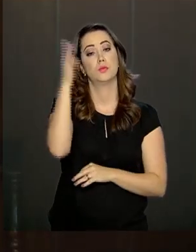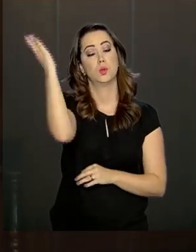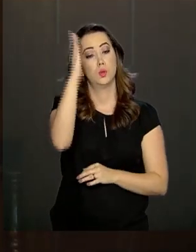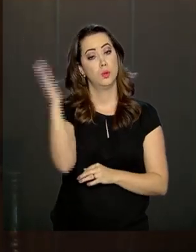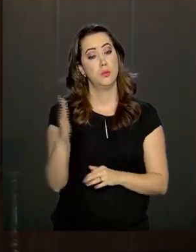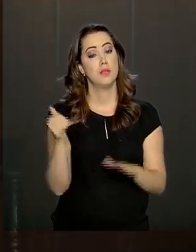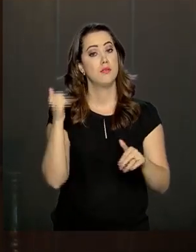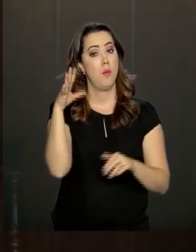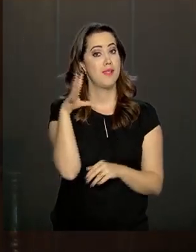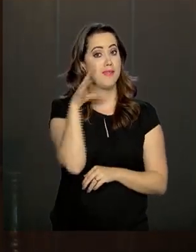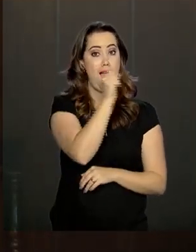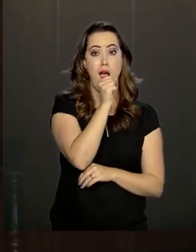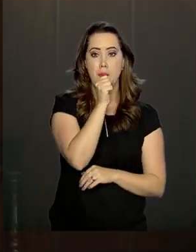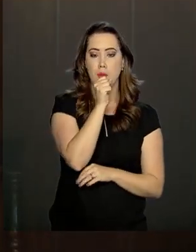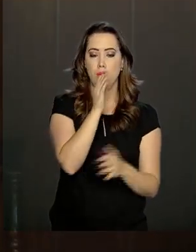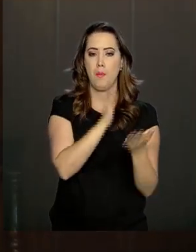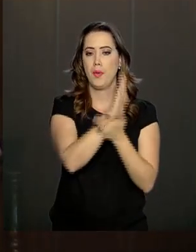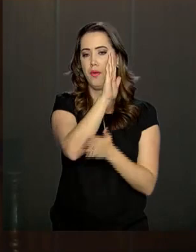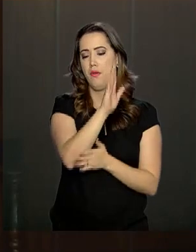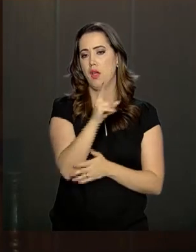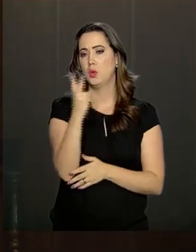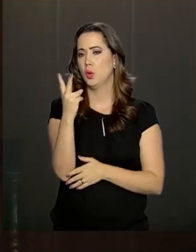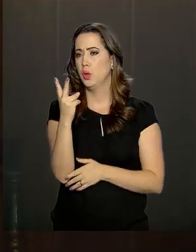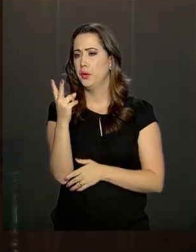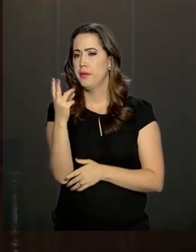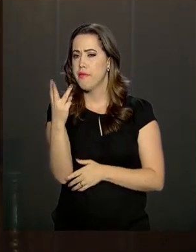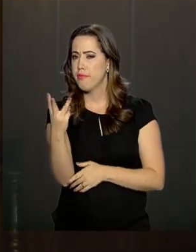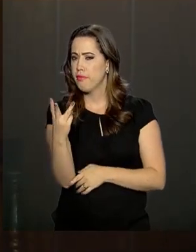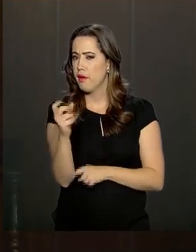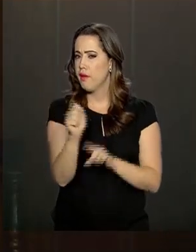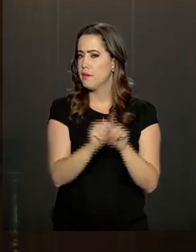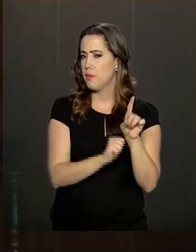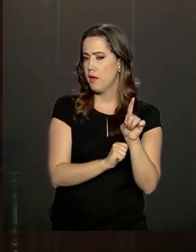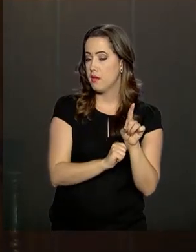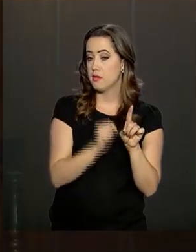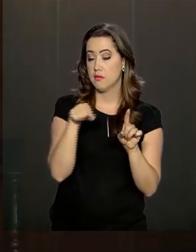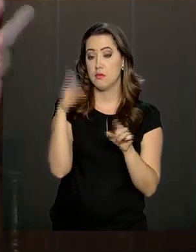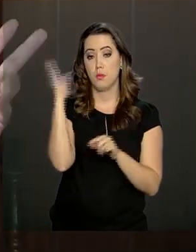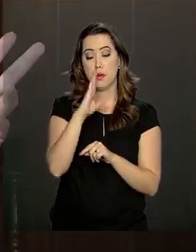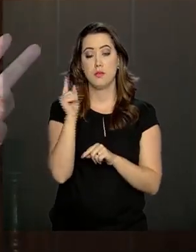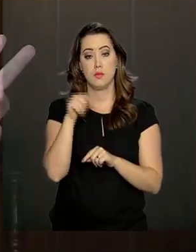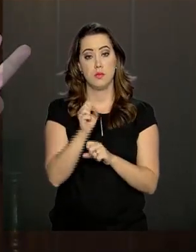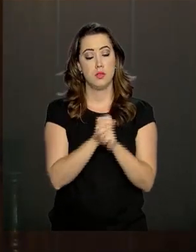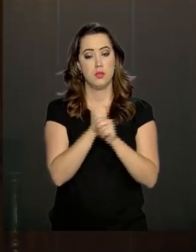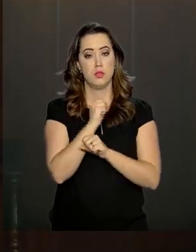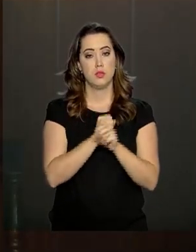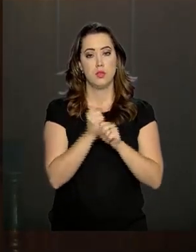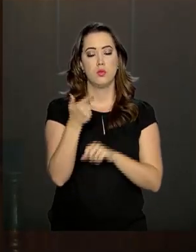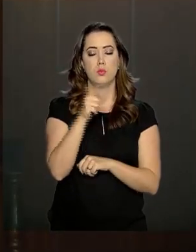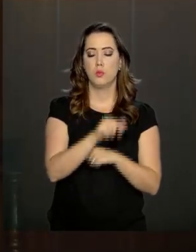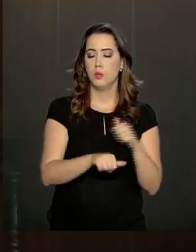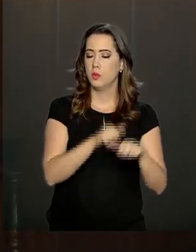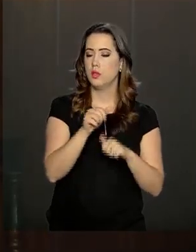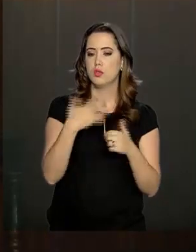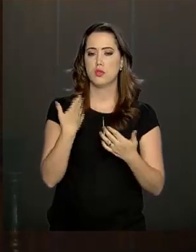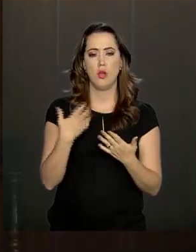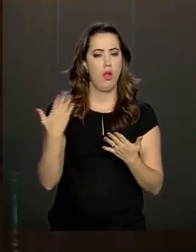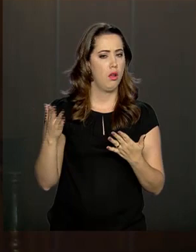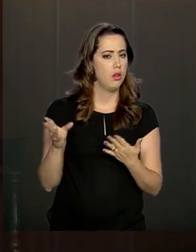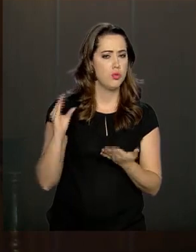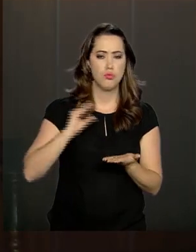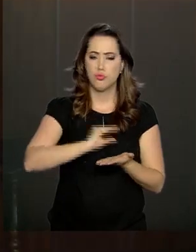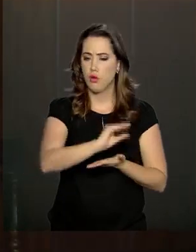Então, quanto mais rápido aprovarmos, em dois, três meses, o Brasil, esse ano, já começa com outras perspectivas, já começam ondas de